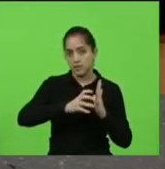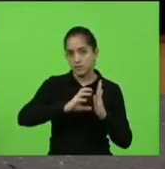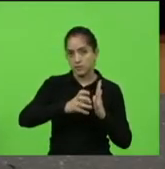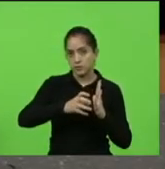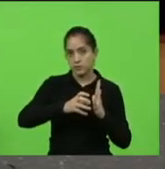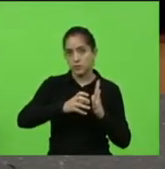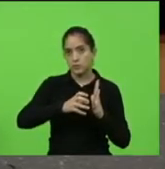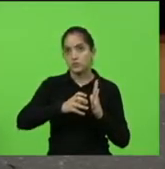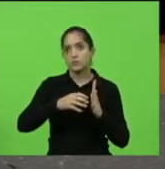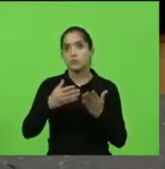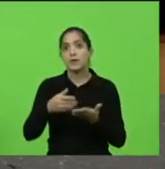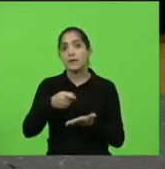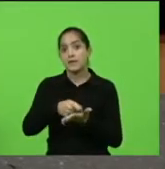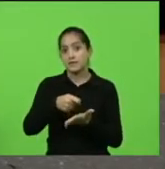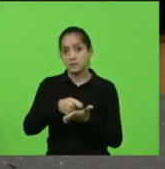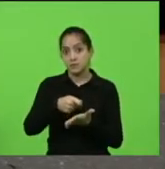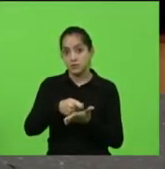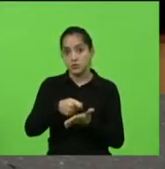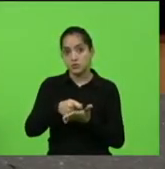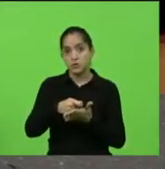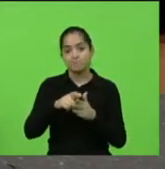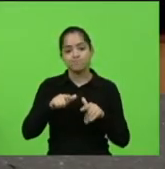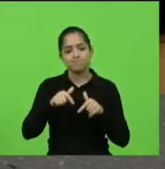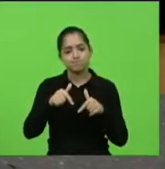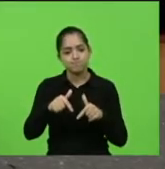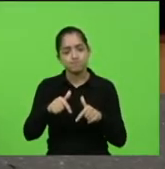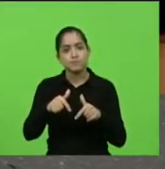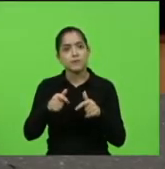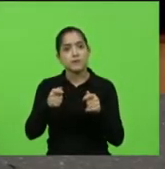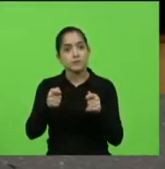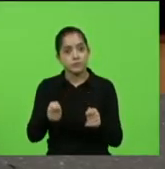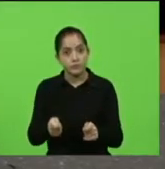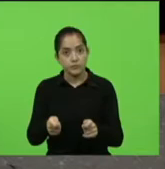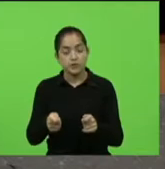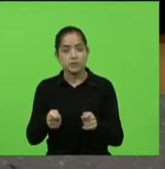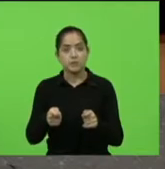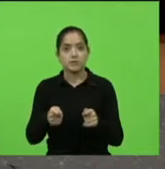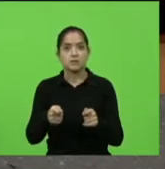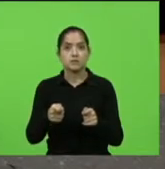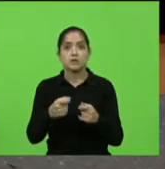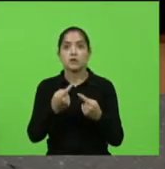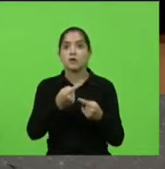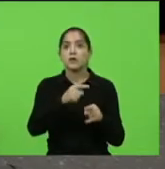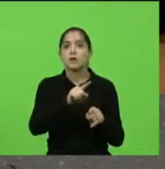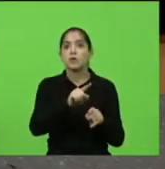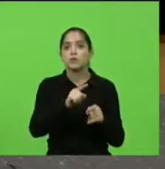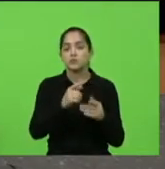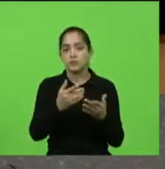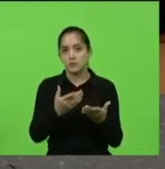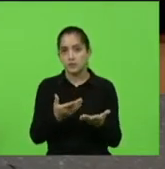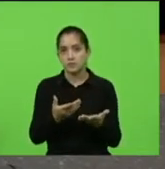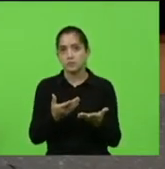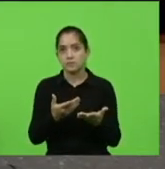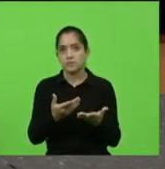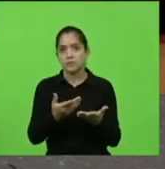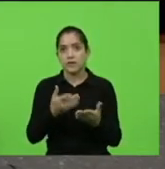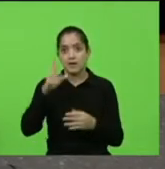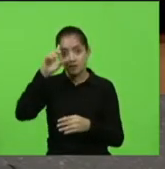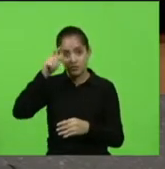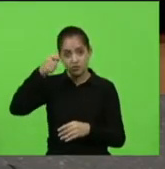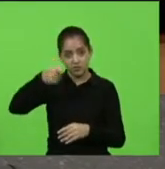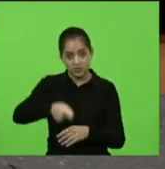e que exigiam posturas firmes no combate, inclusive, à ditadura